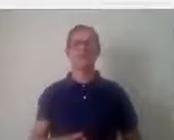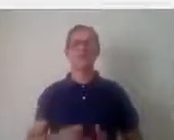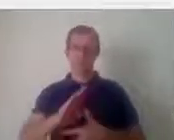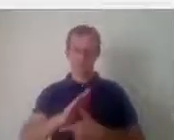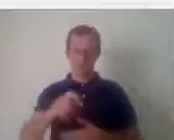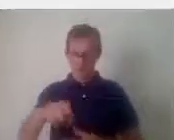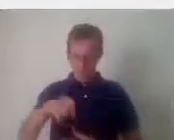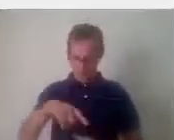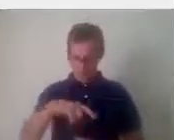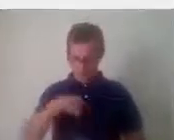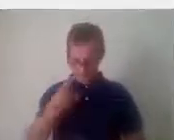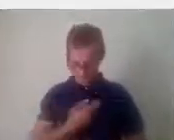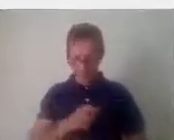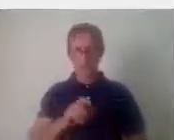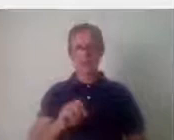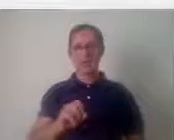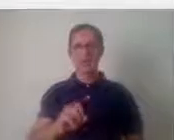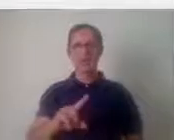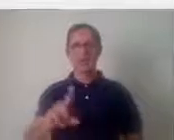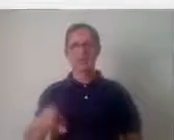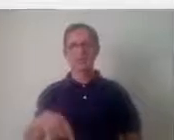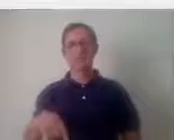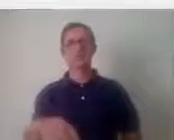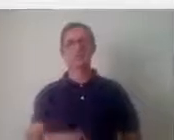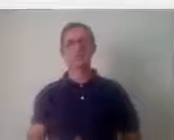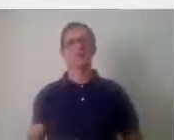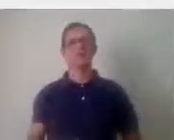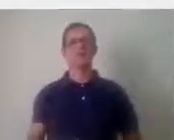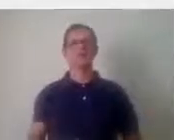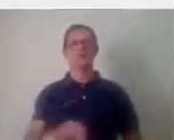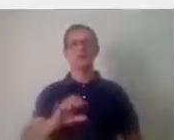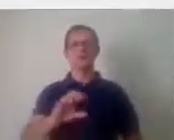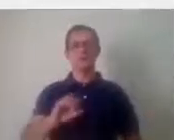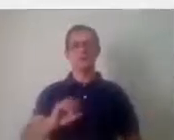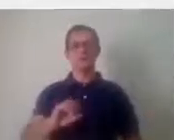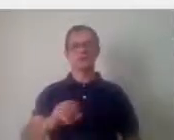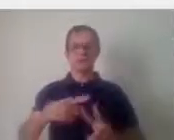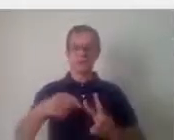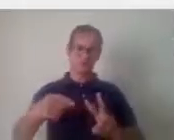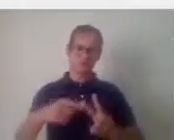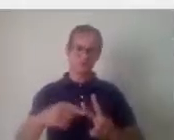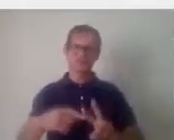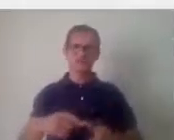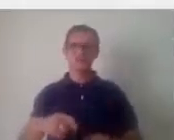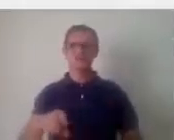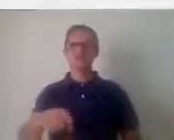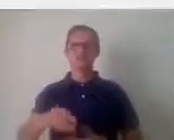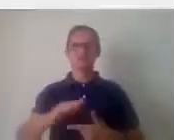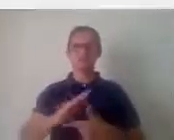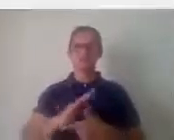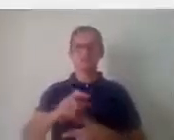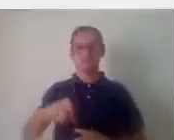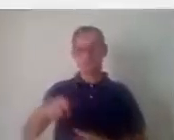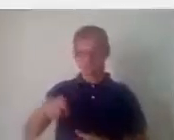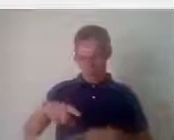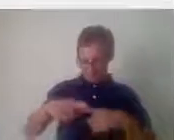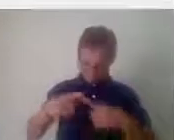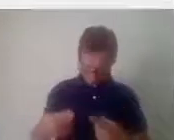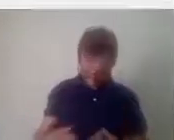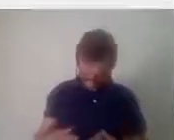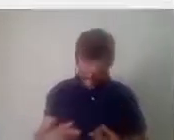x, nós vamos ter a integral de 0 a π x seno de x.